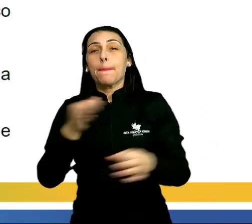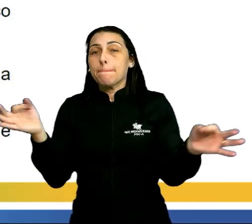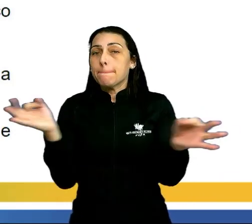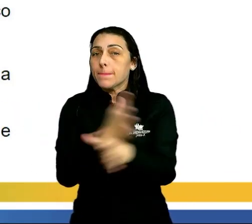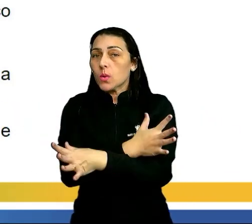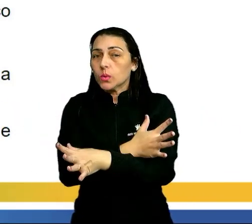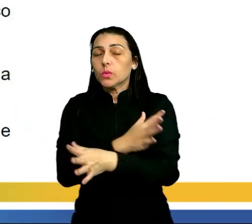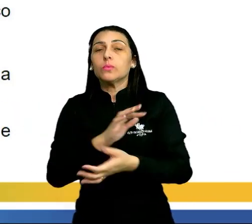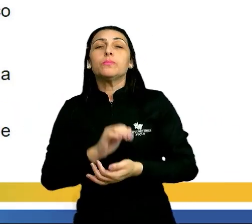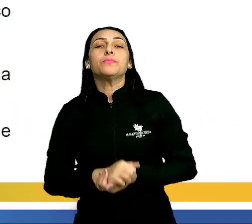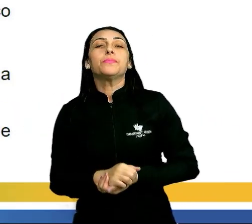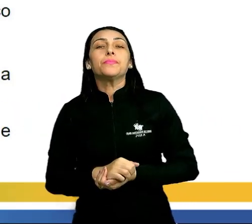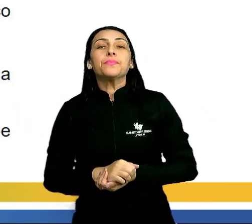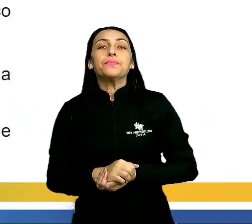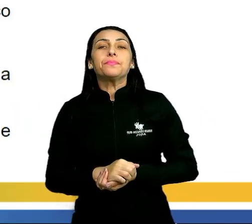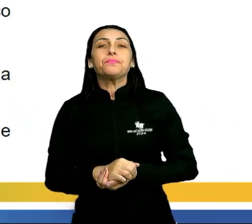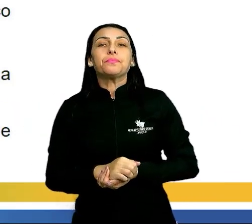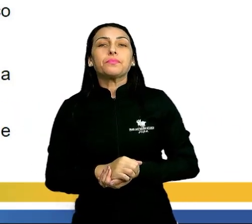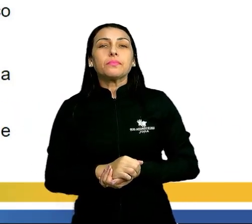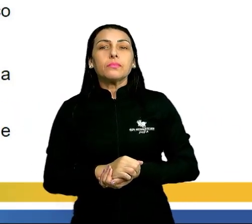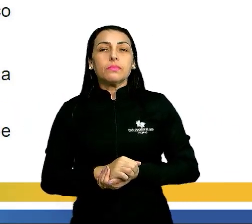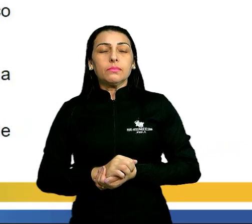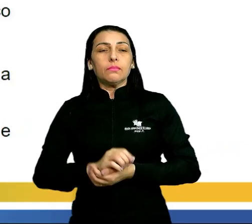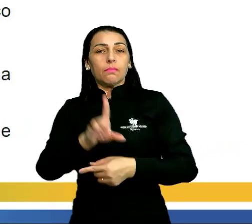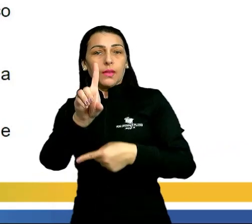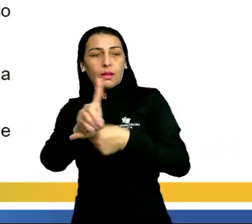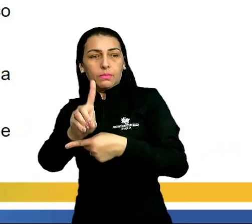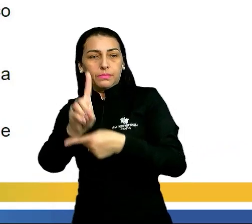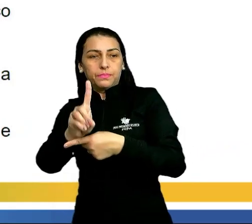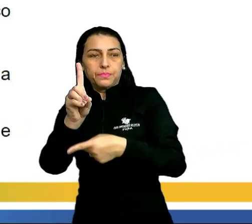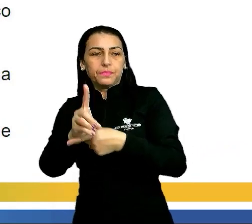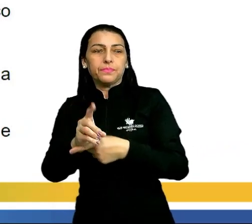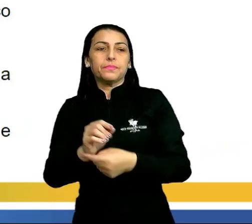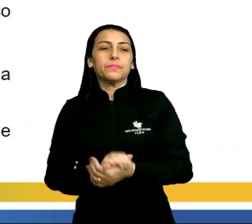pronto e acabado. Letra D.